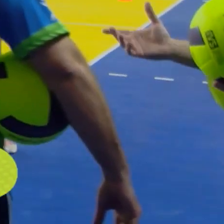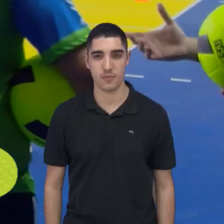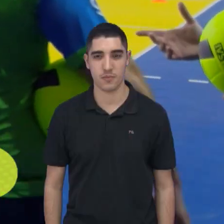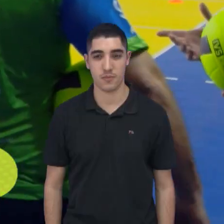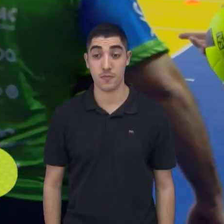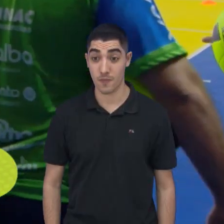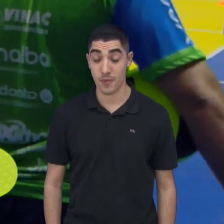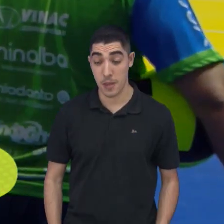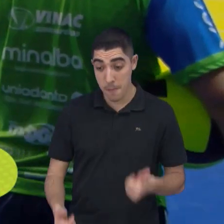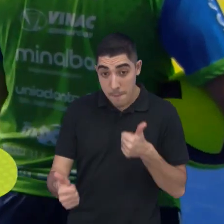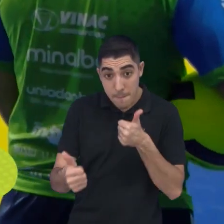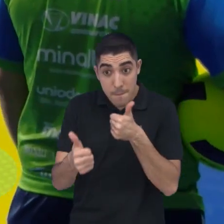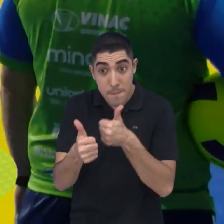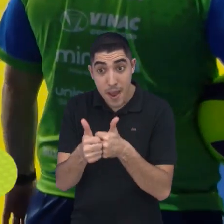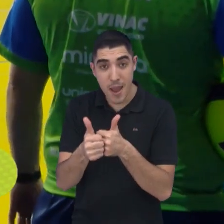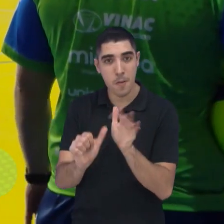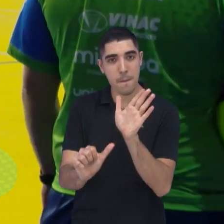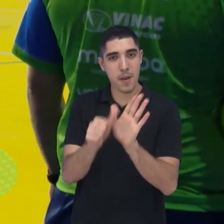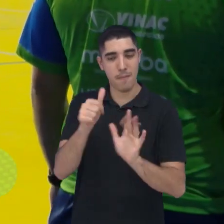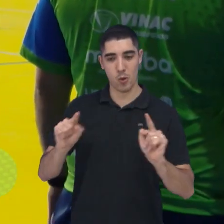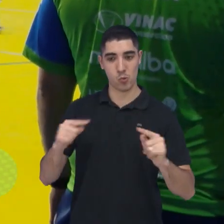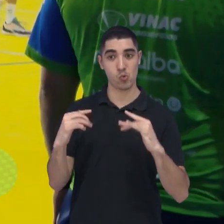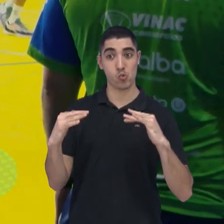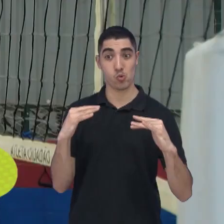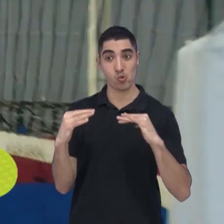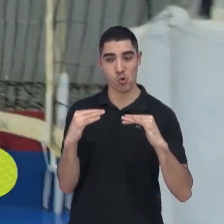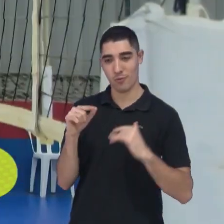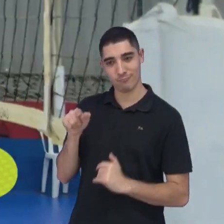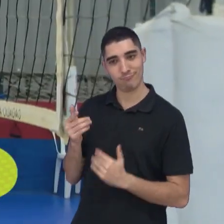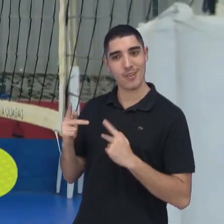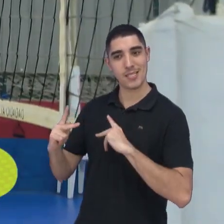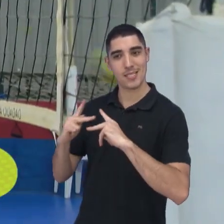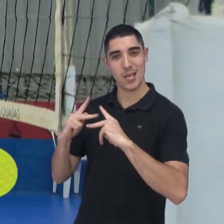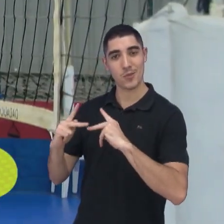Falta pouco para a estreia do Vôlei São José na temporada